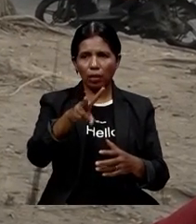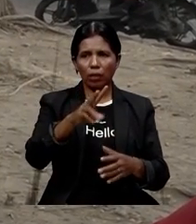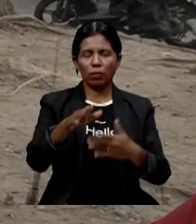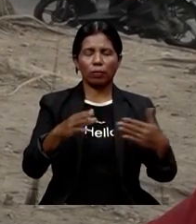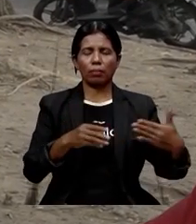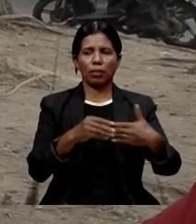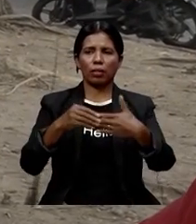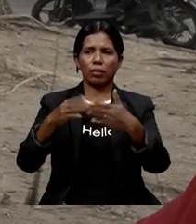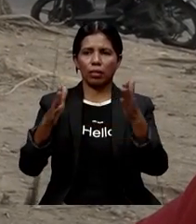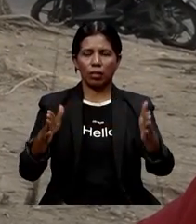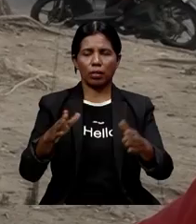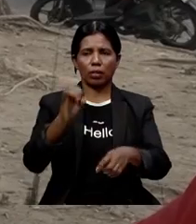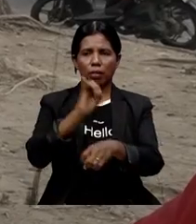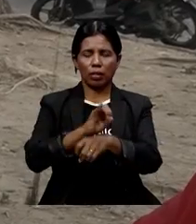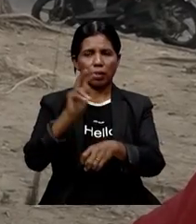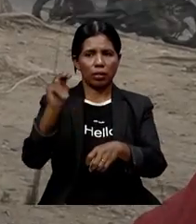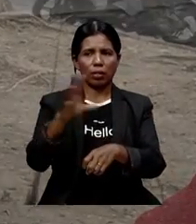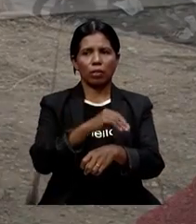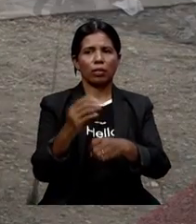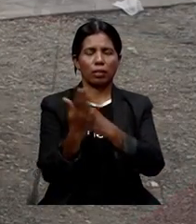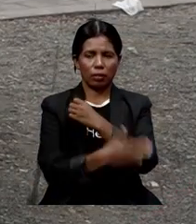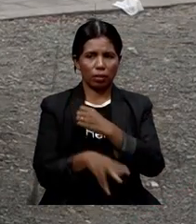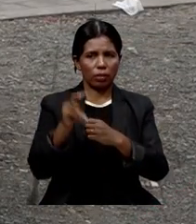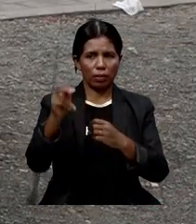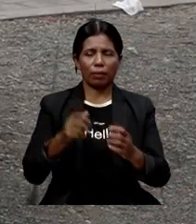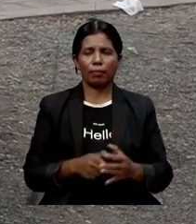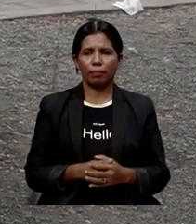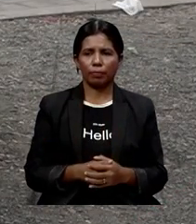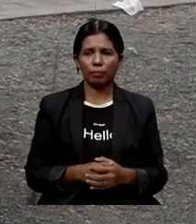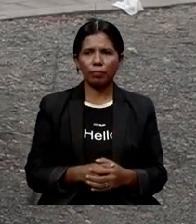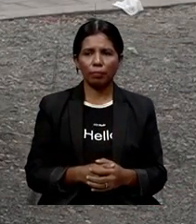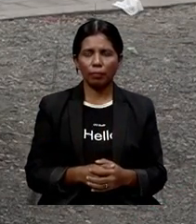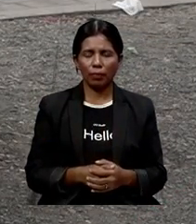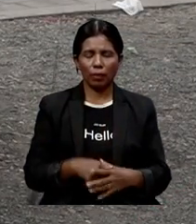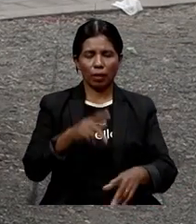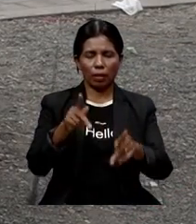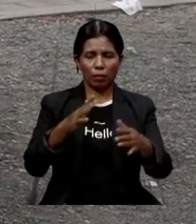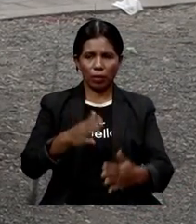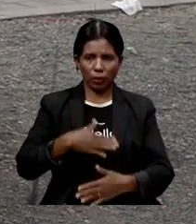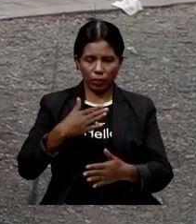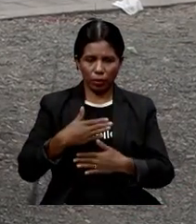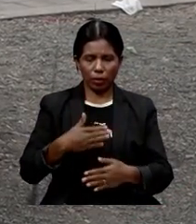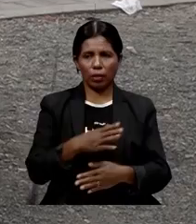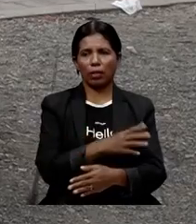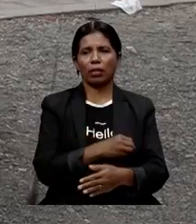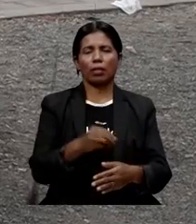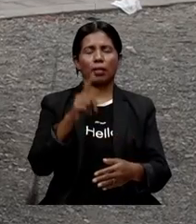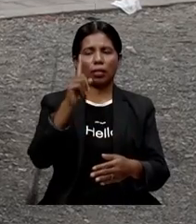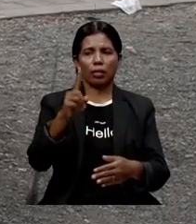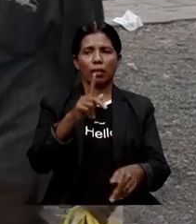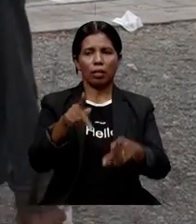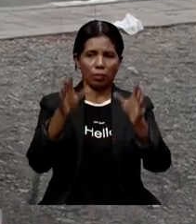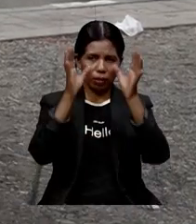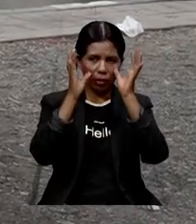sira kreranian no nasaunian fazida povo contente e a fazida povo